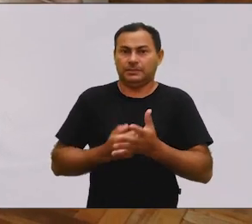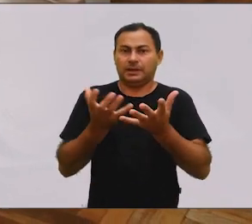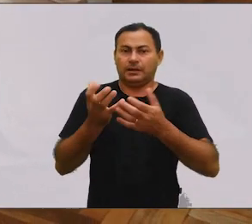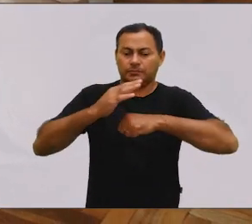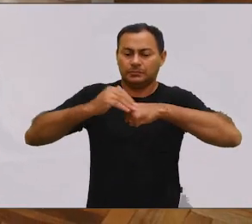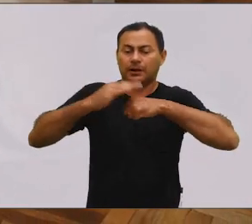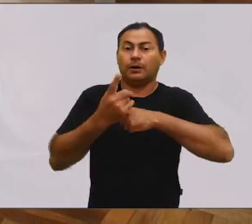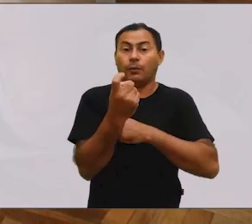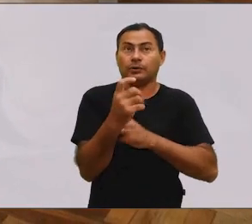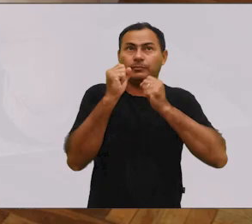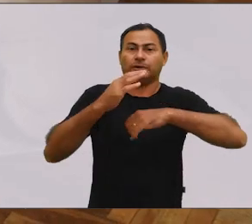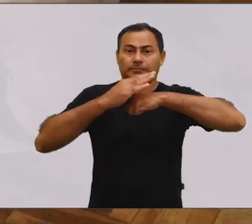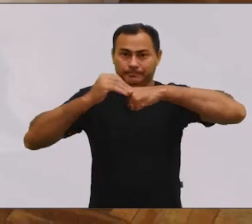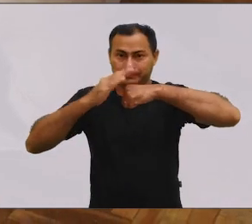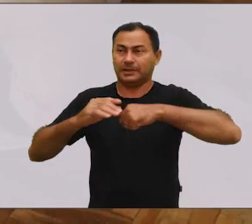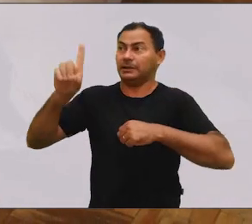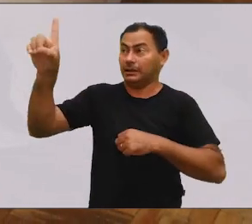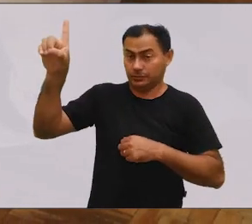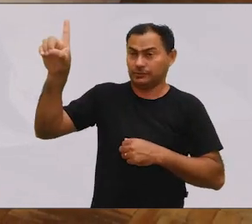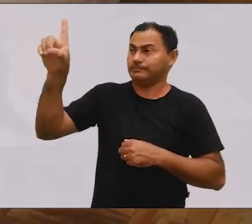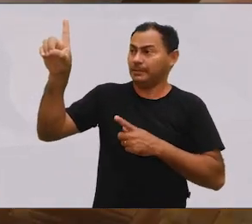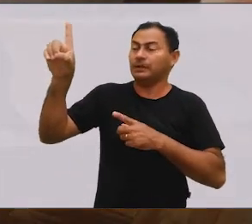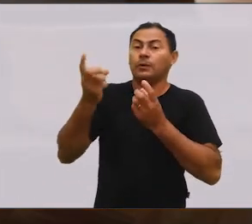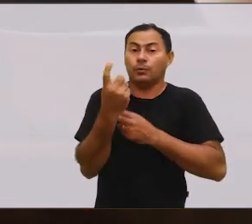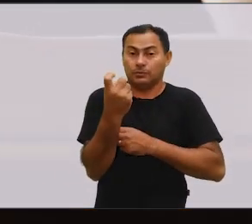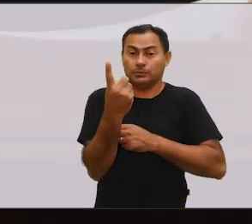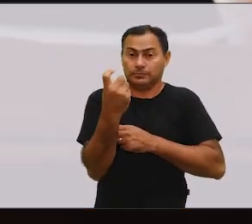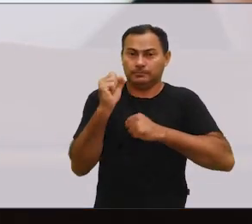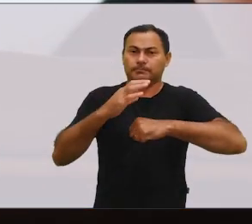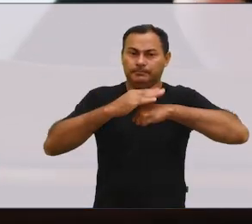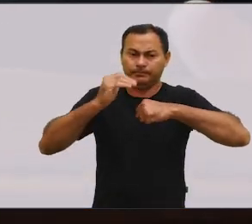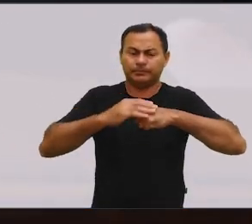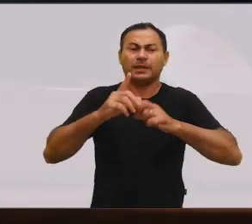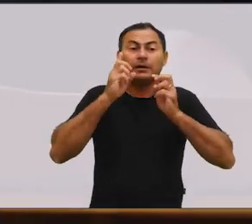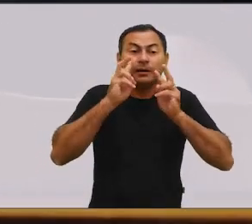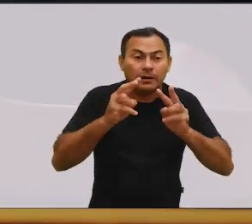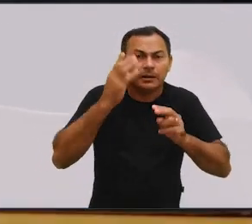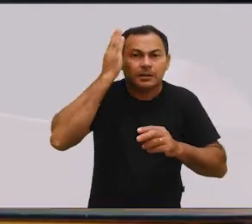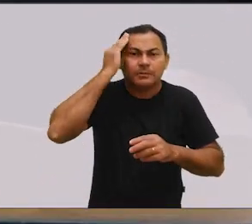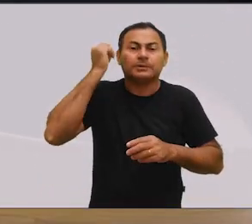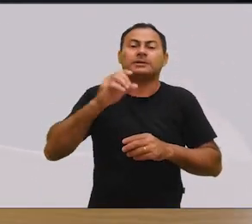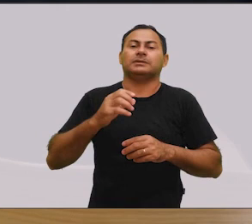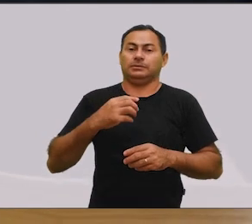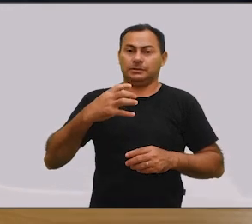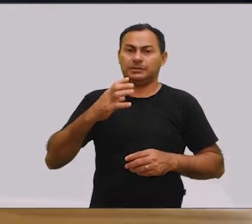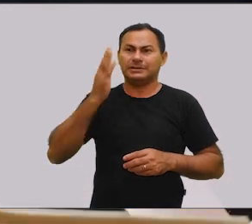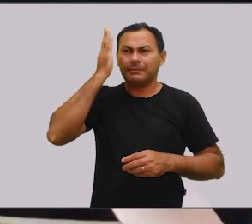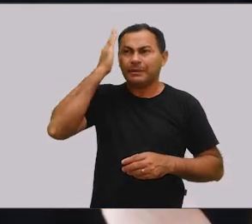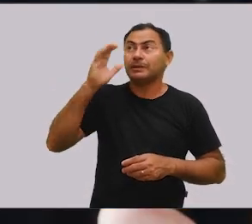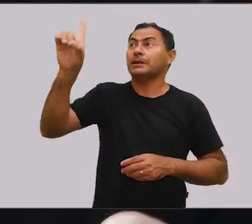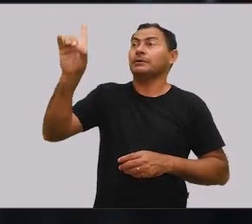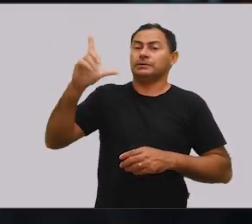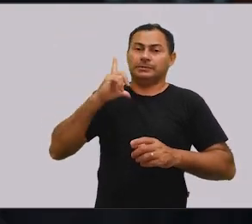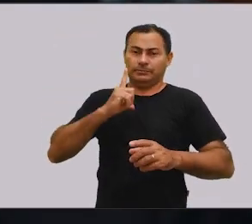buscar consolo no único que pode consolar, Deus. Depois que fomos levados a descobrir que só em Deus encontramos